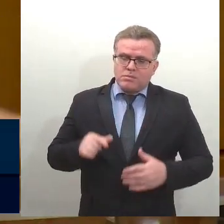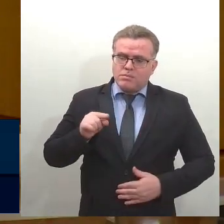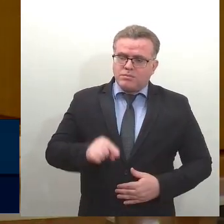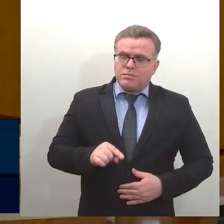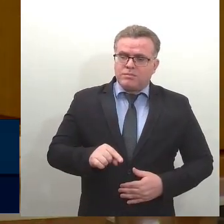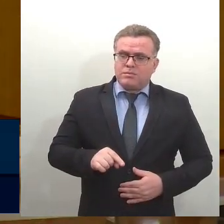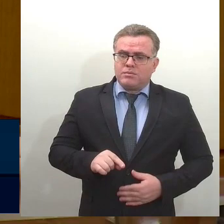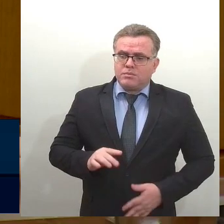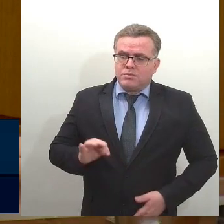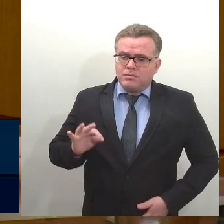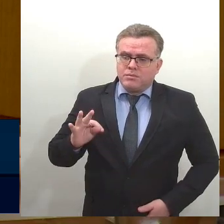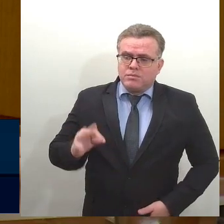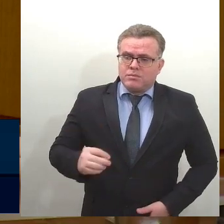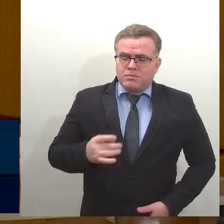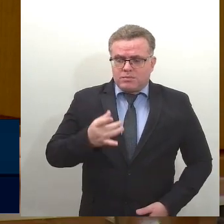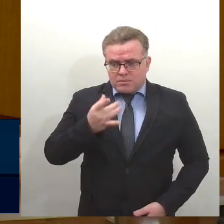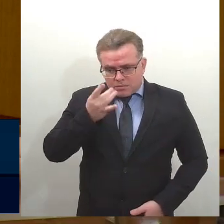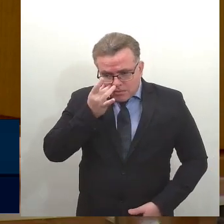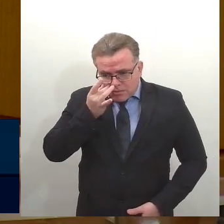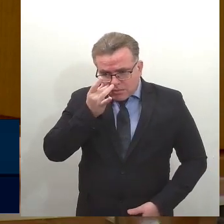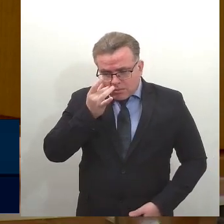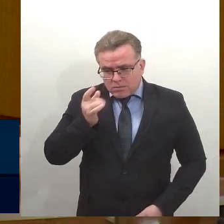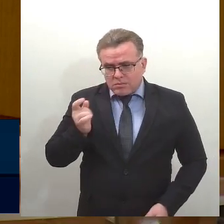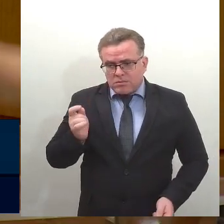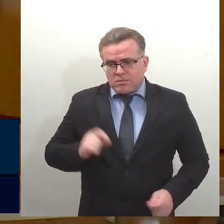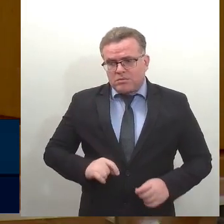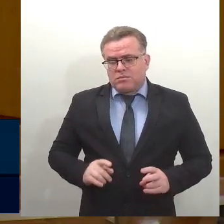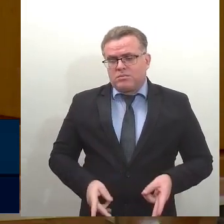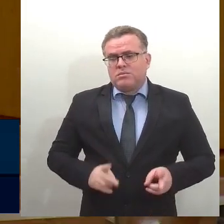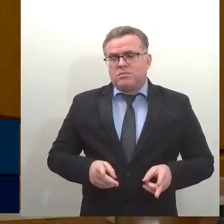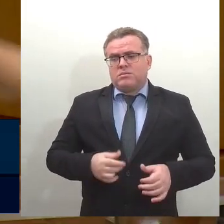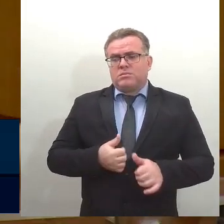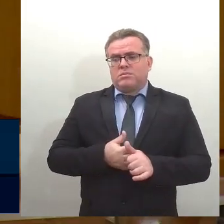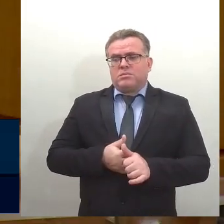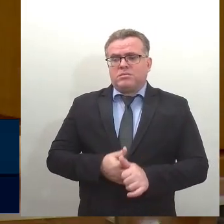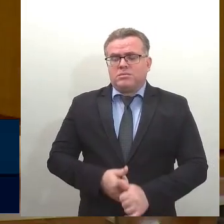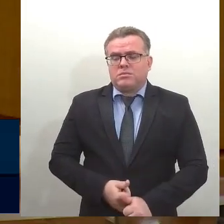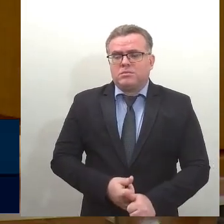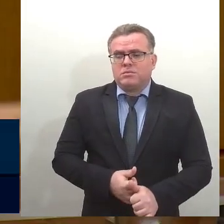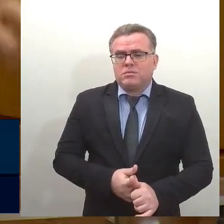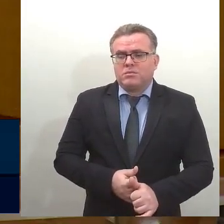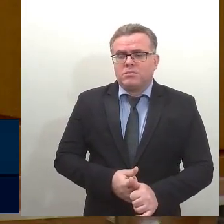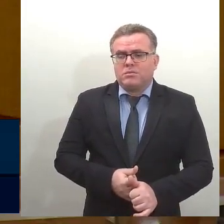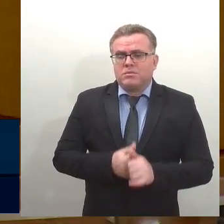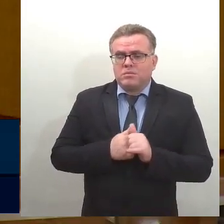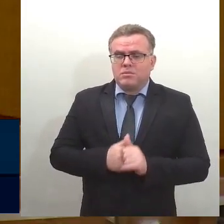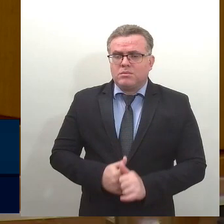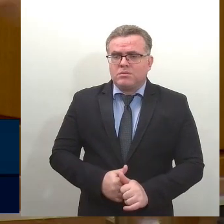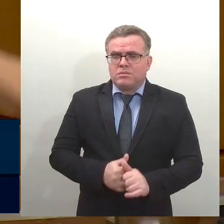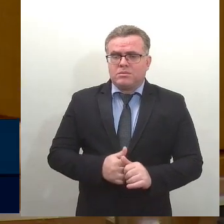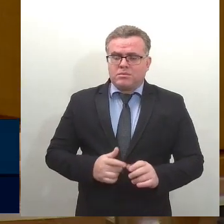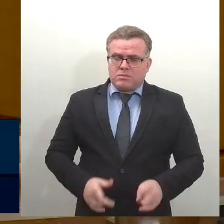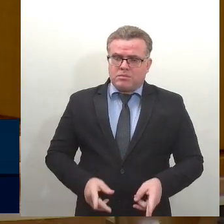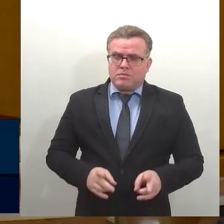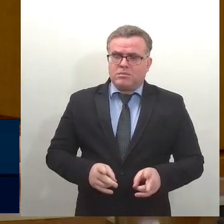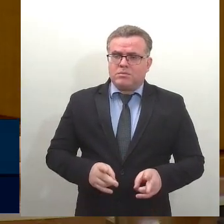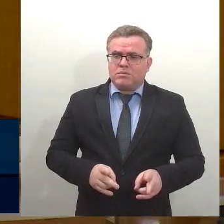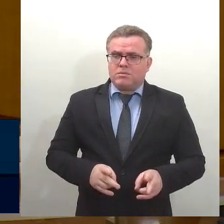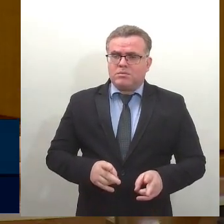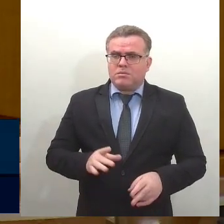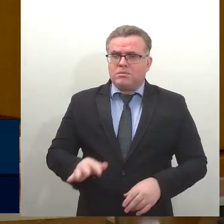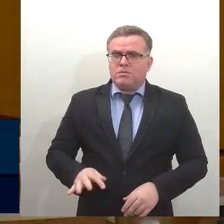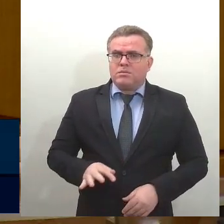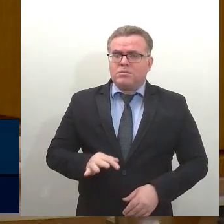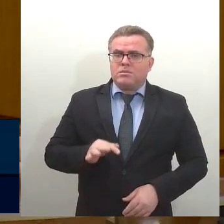exemplos, e que sigam e que sirvam para que a gente se transforme em